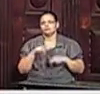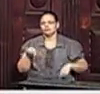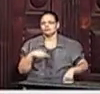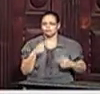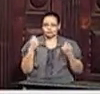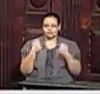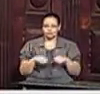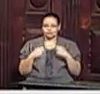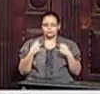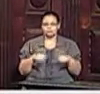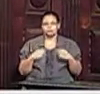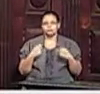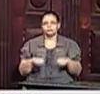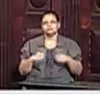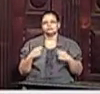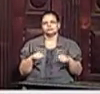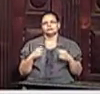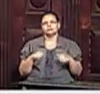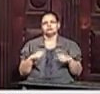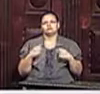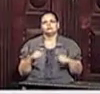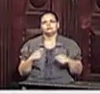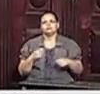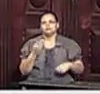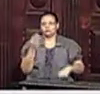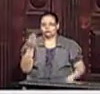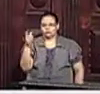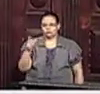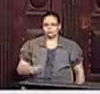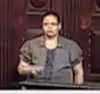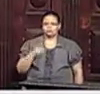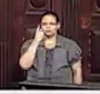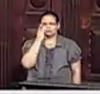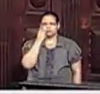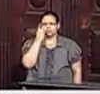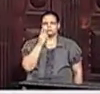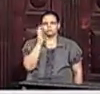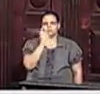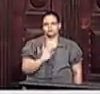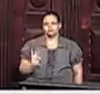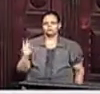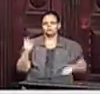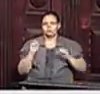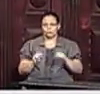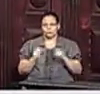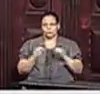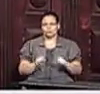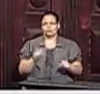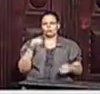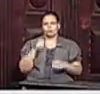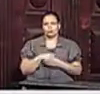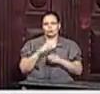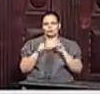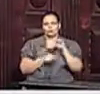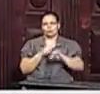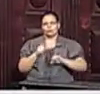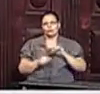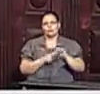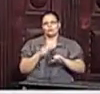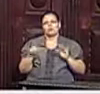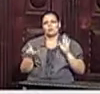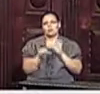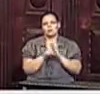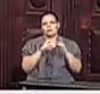nós precisamos, de fato, que os senhores deputados federais possam votar a mudança na Lei de